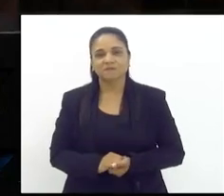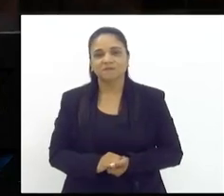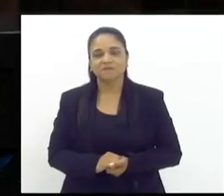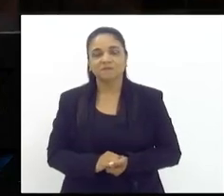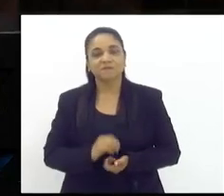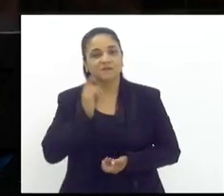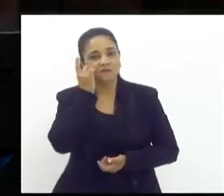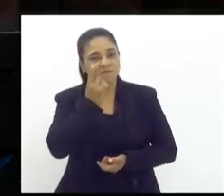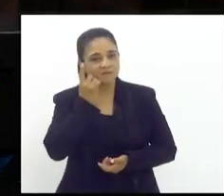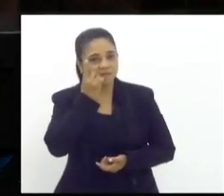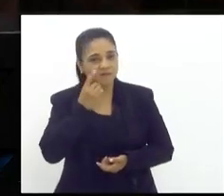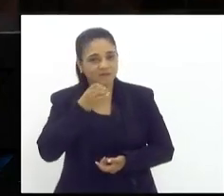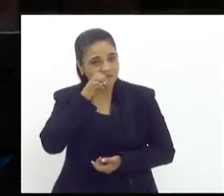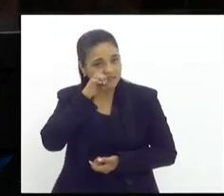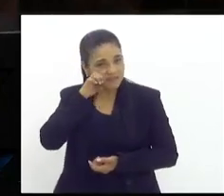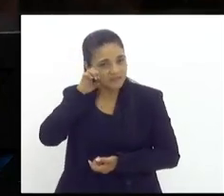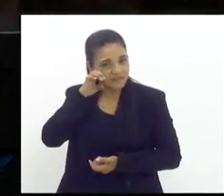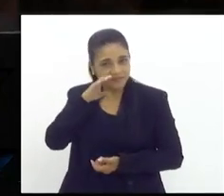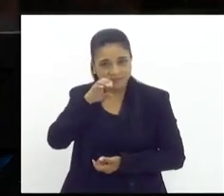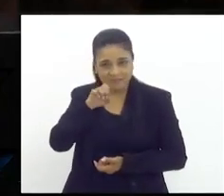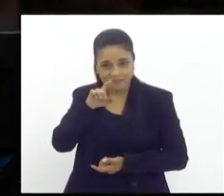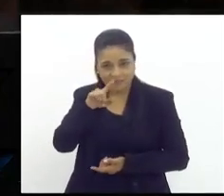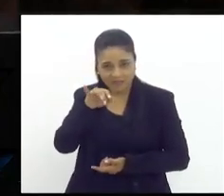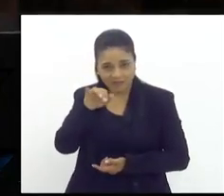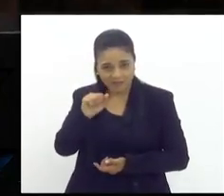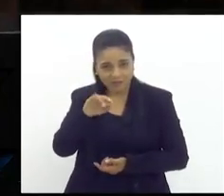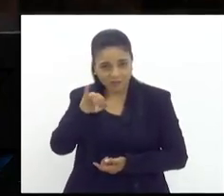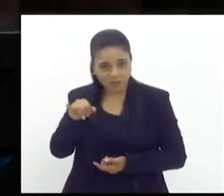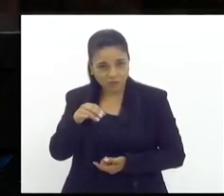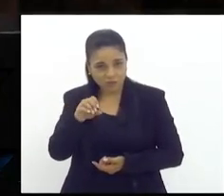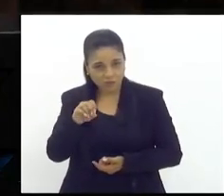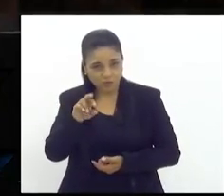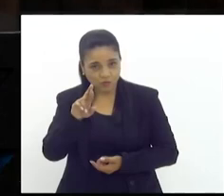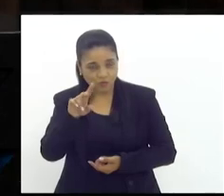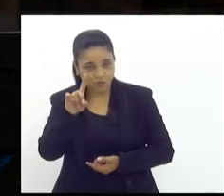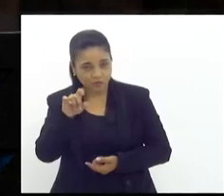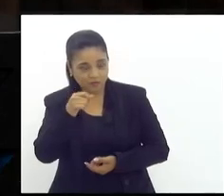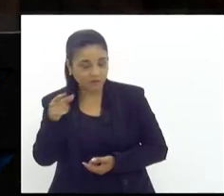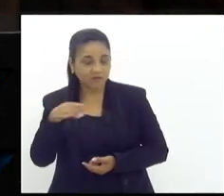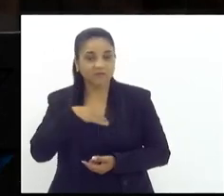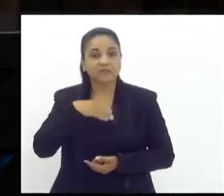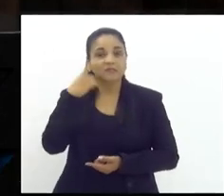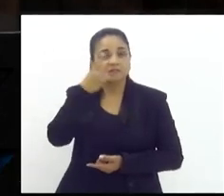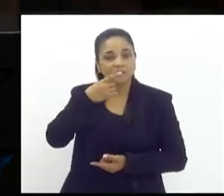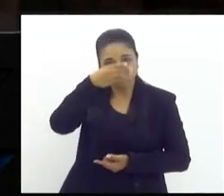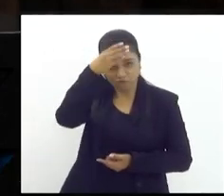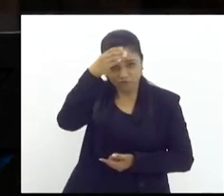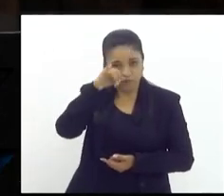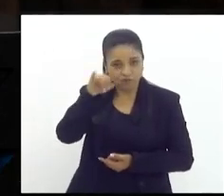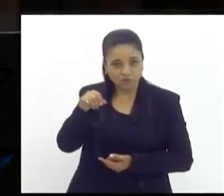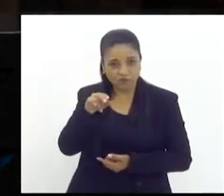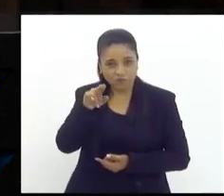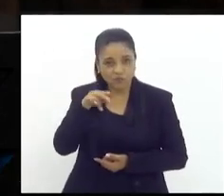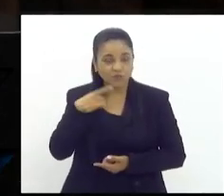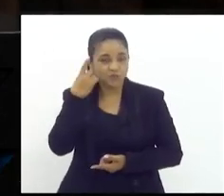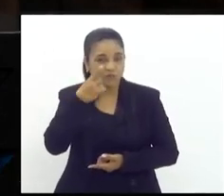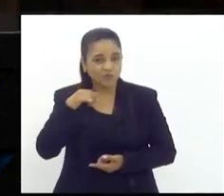deputada Célia Jordão deputada tia Ju Deputado Yuri deputada